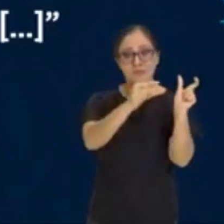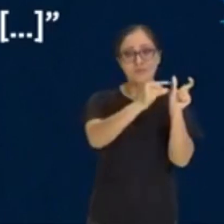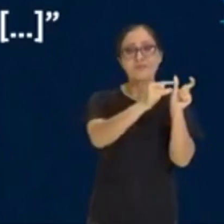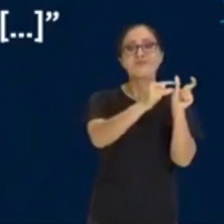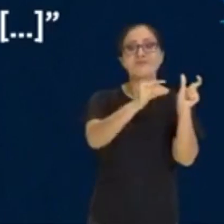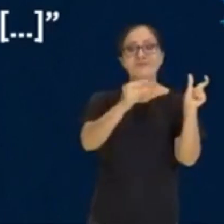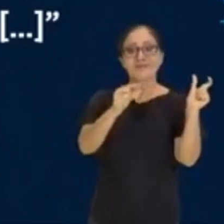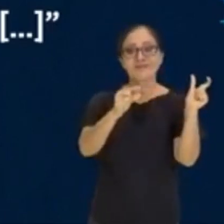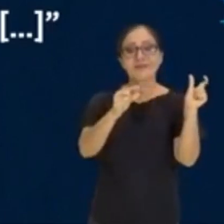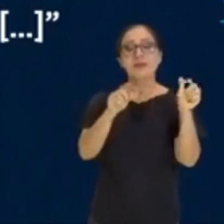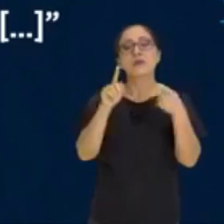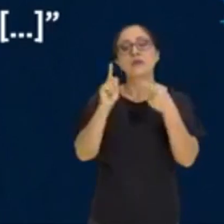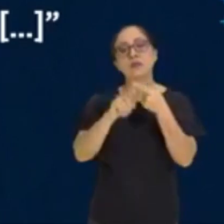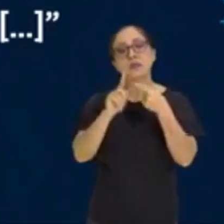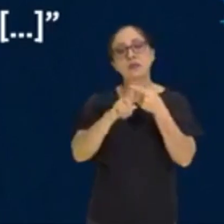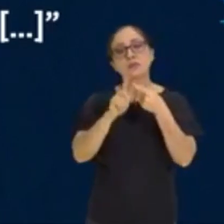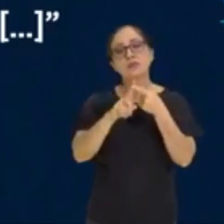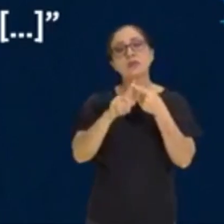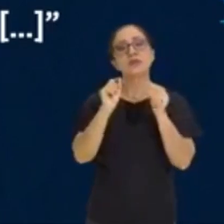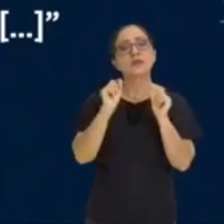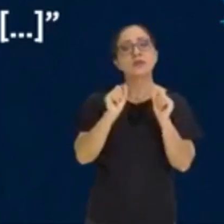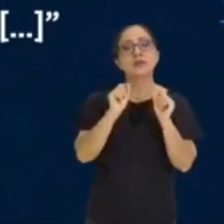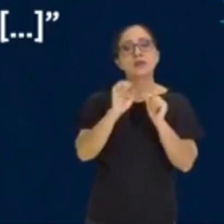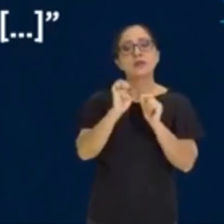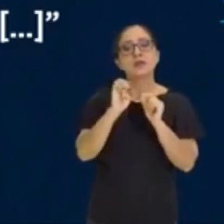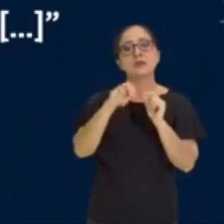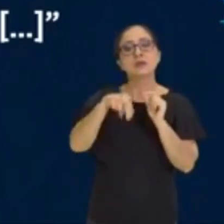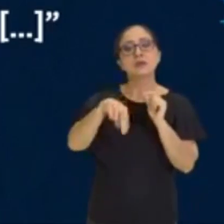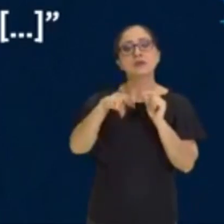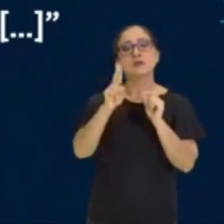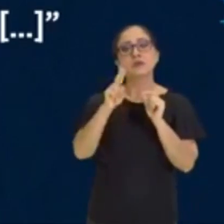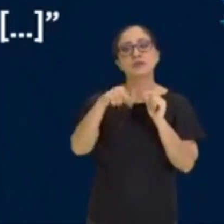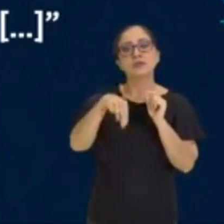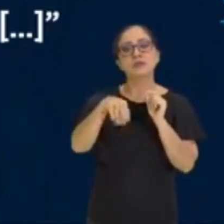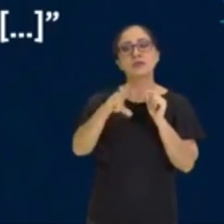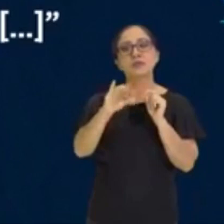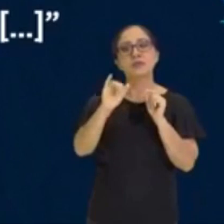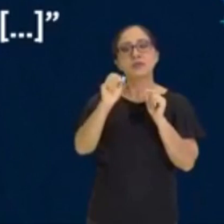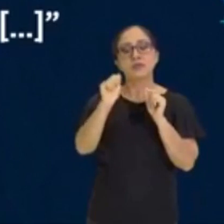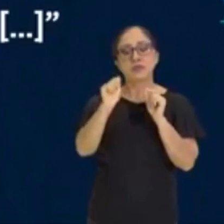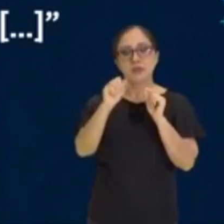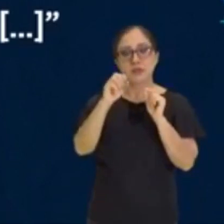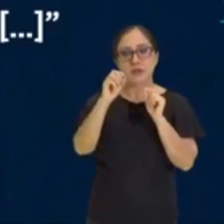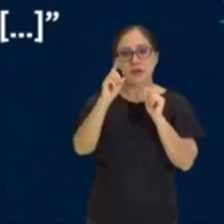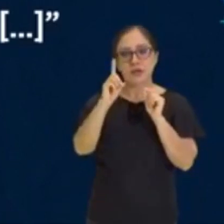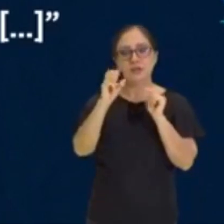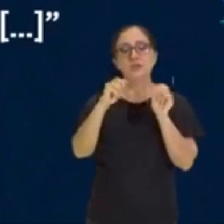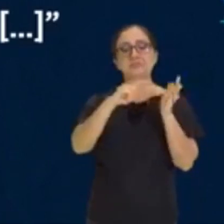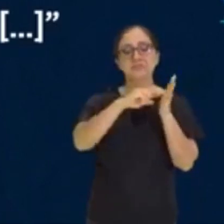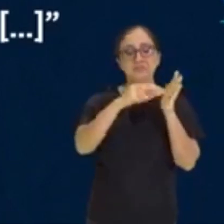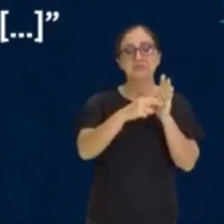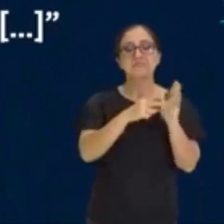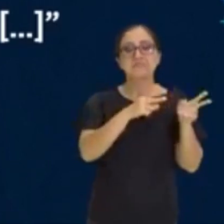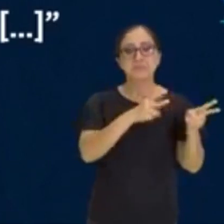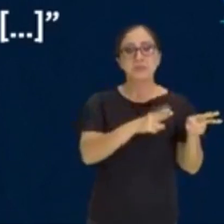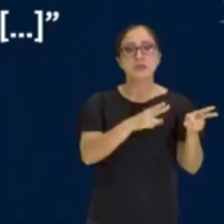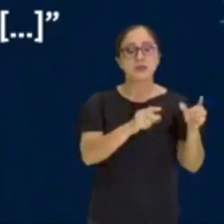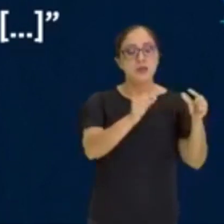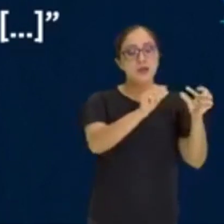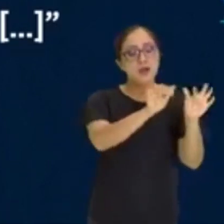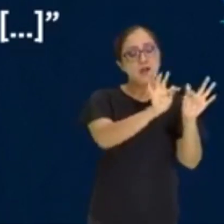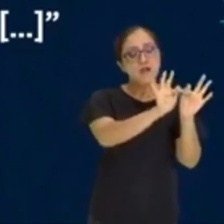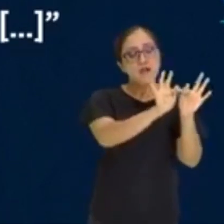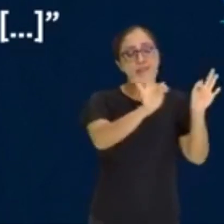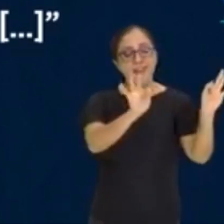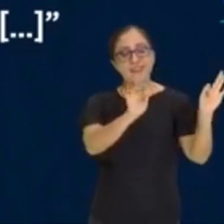sobre enunciado, que basicamente são a mesma coisa. Quando a frase apresenta